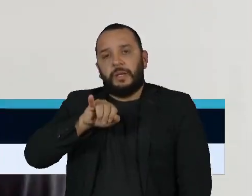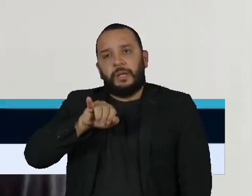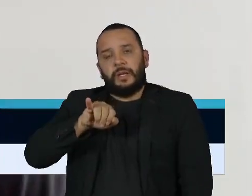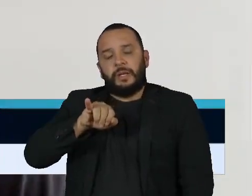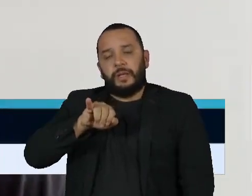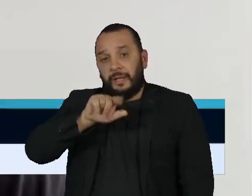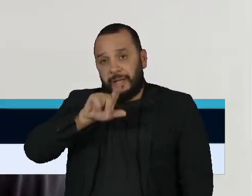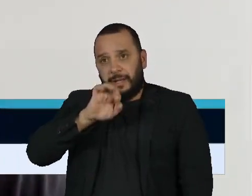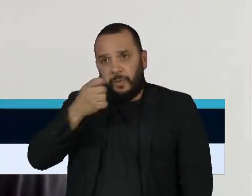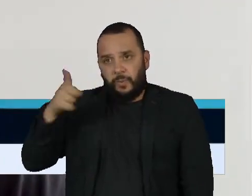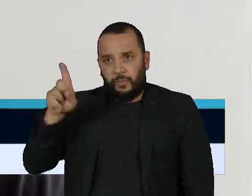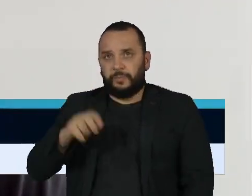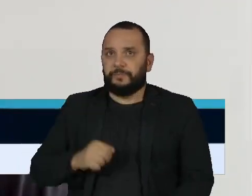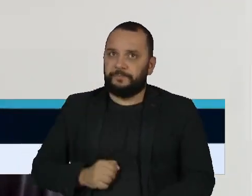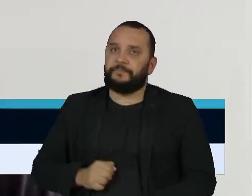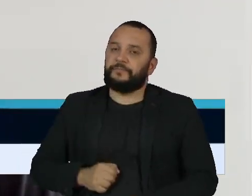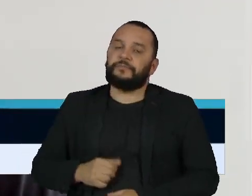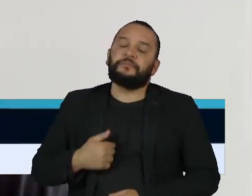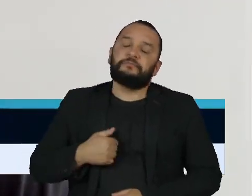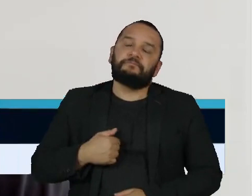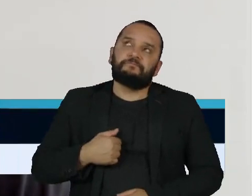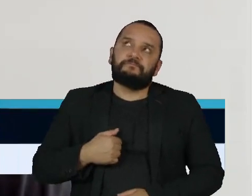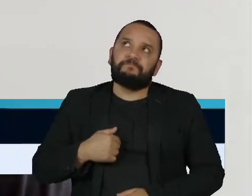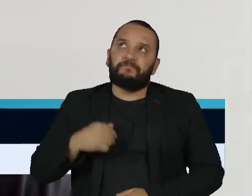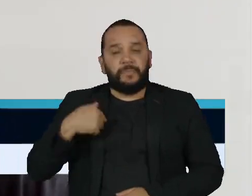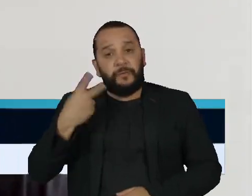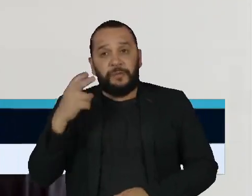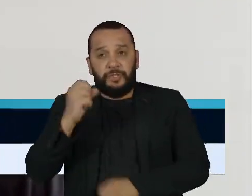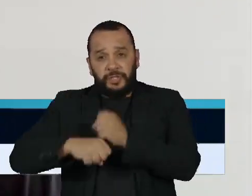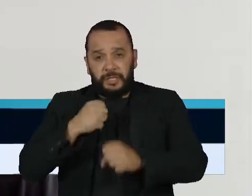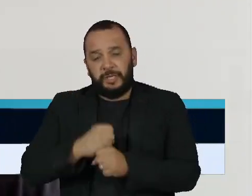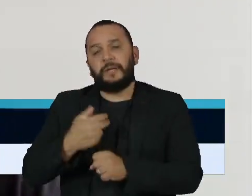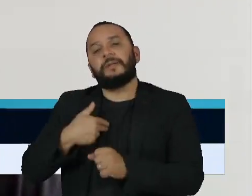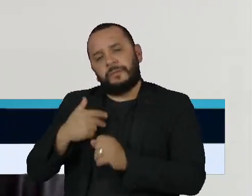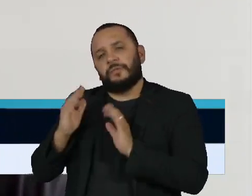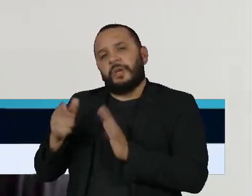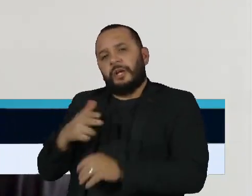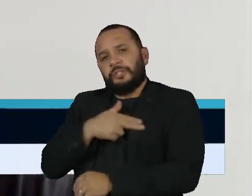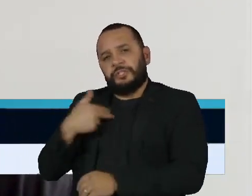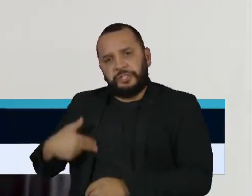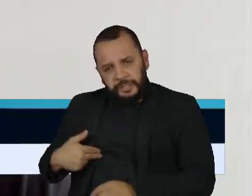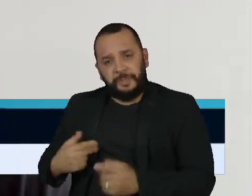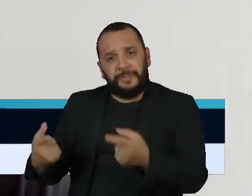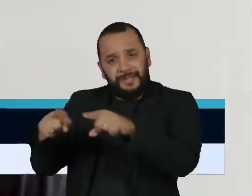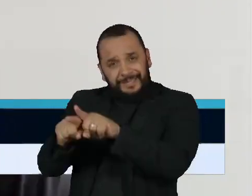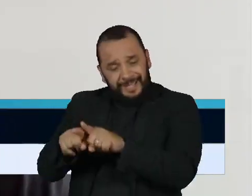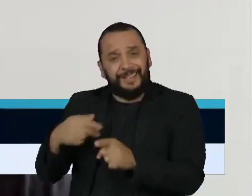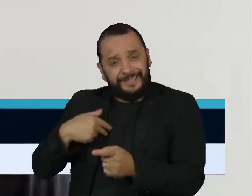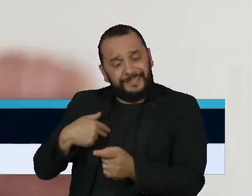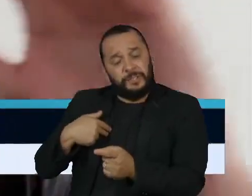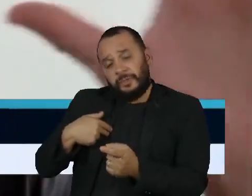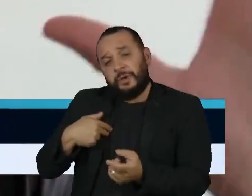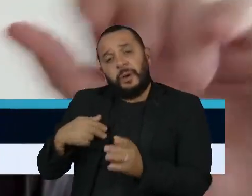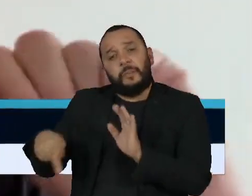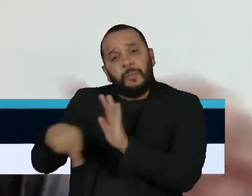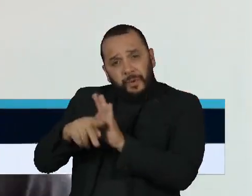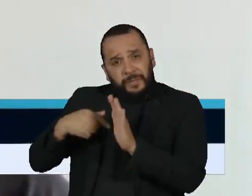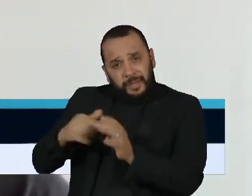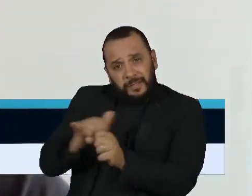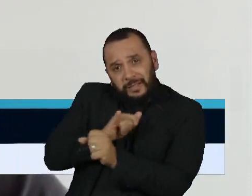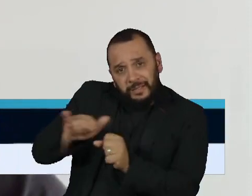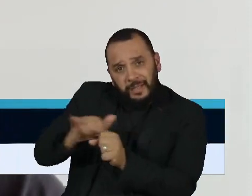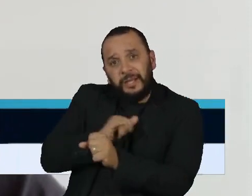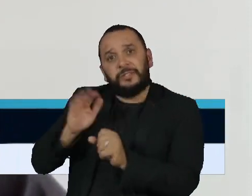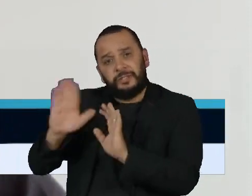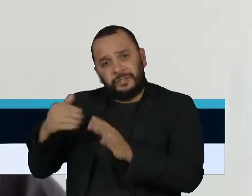2 últimas décadas, a China se tornou o principal parceiro estratégico de todas as economias latino-americanas, principalmente